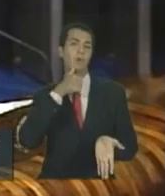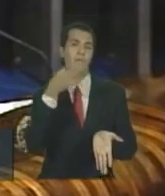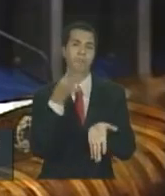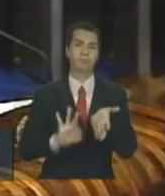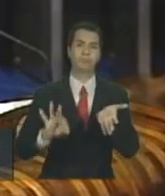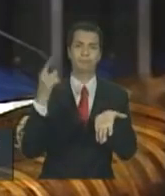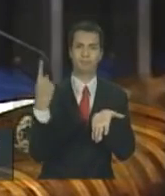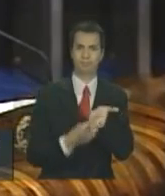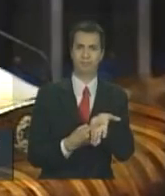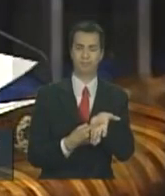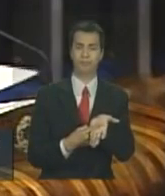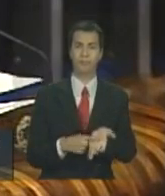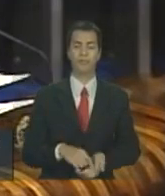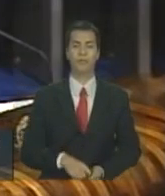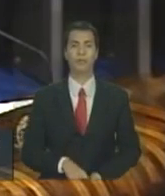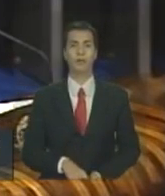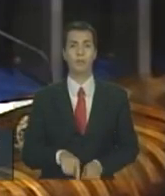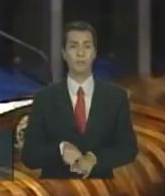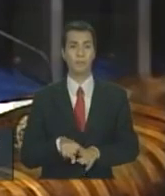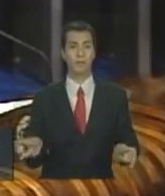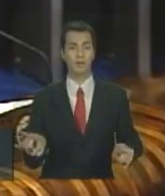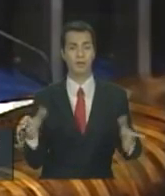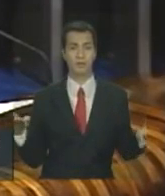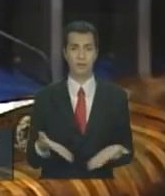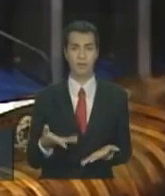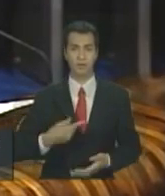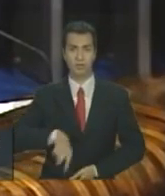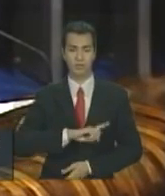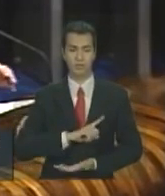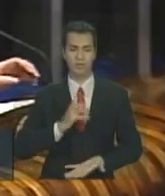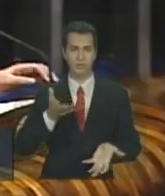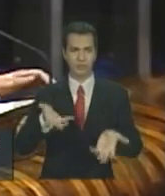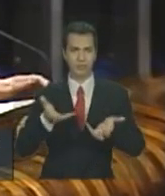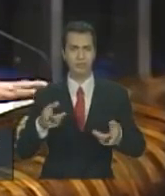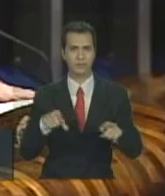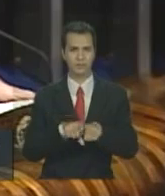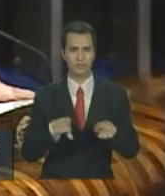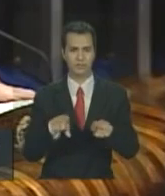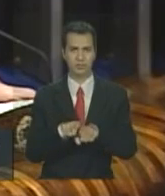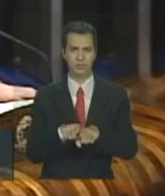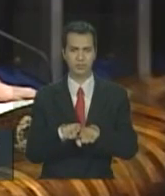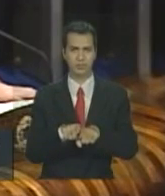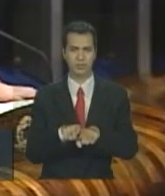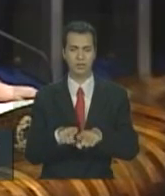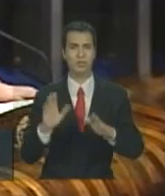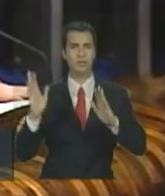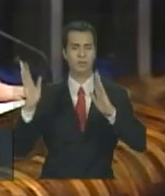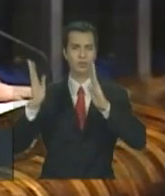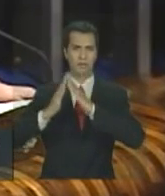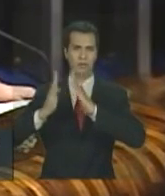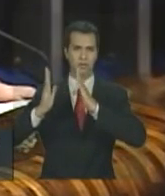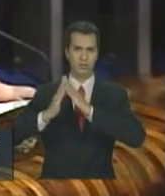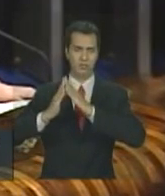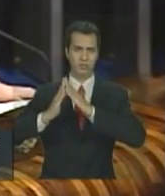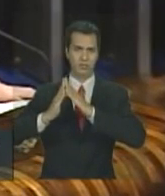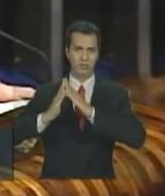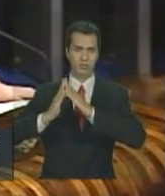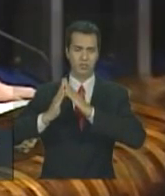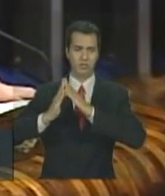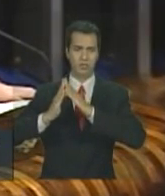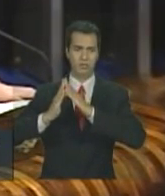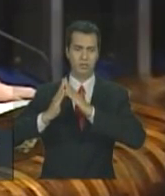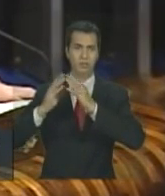a partir de agora, garantir também a escritura das moradias destinadas